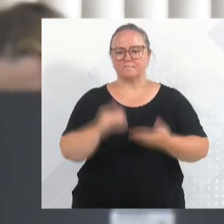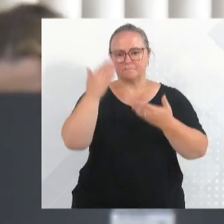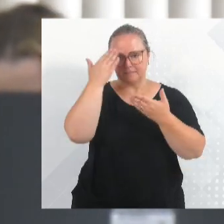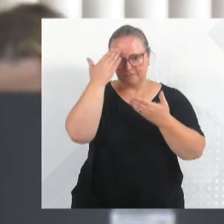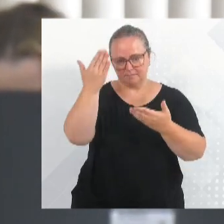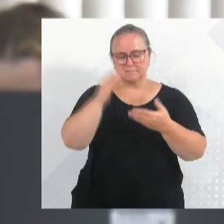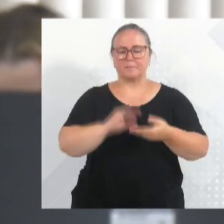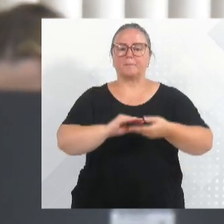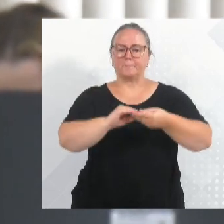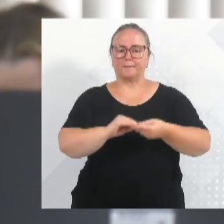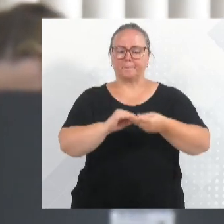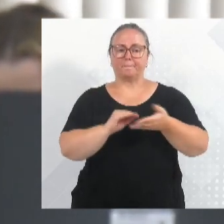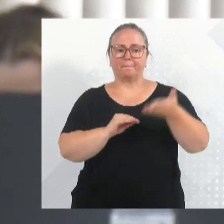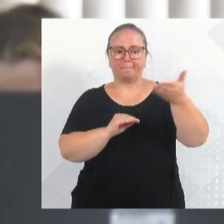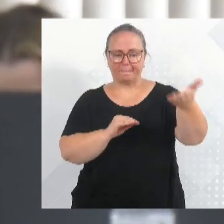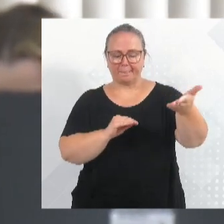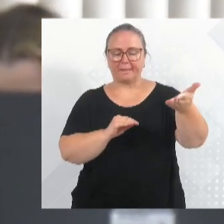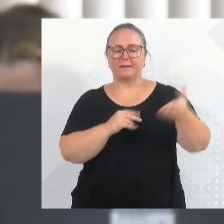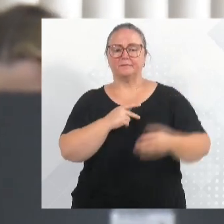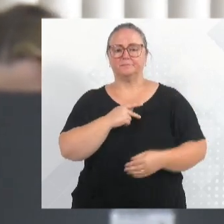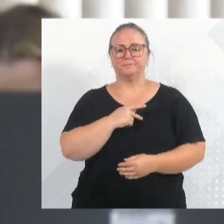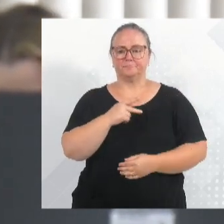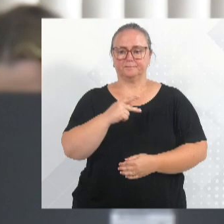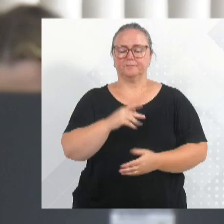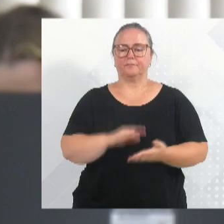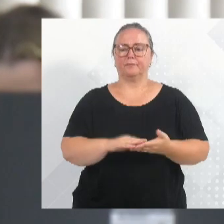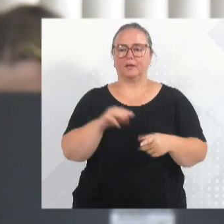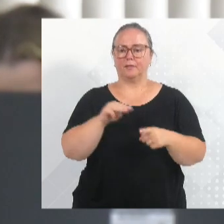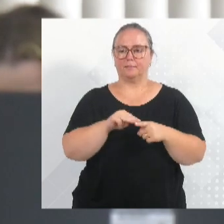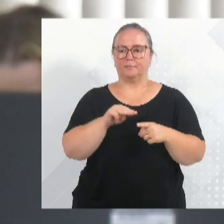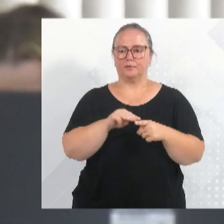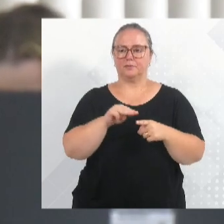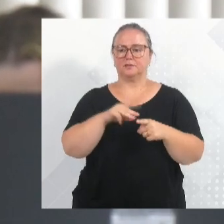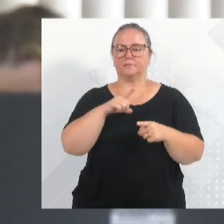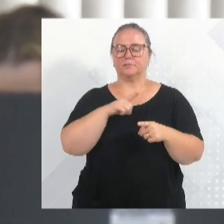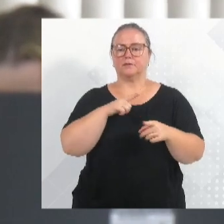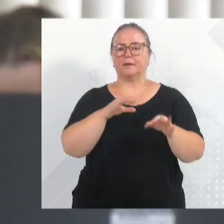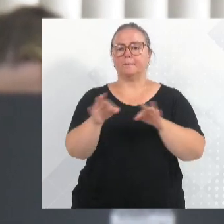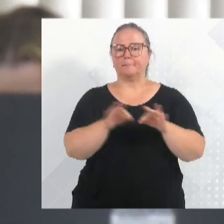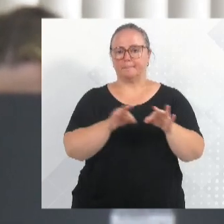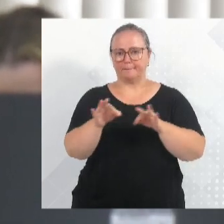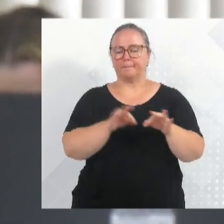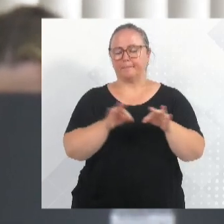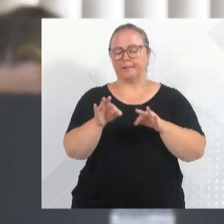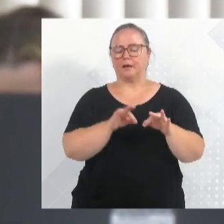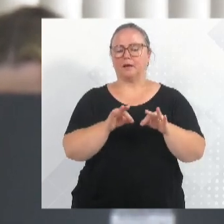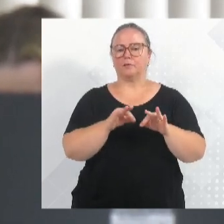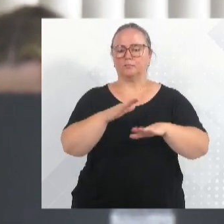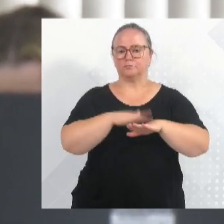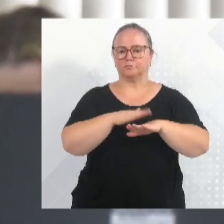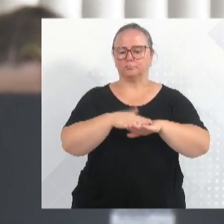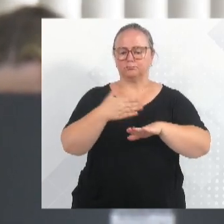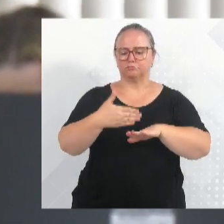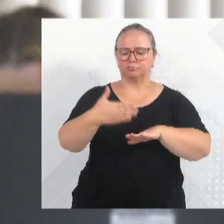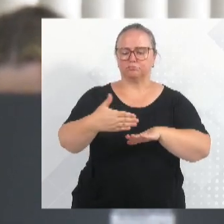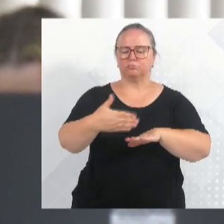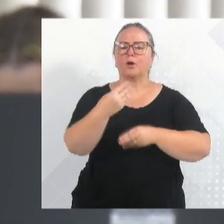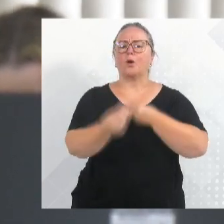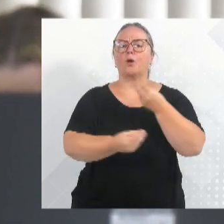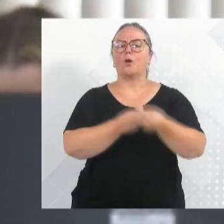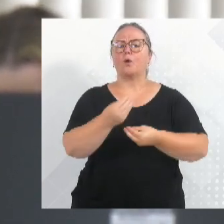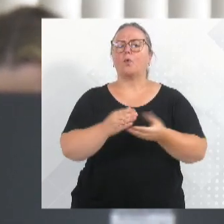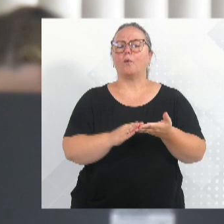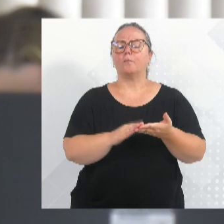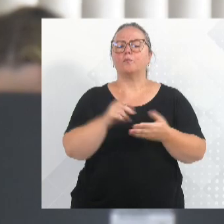os presidentes Pezin também. O município tem um plano de contingenciamento. Qual a conduta adotada para minimizar os